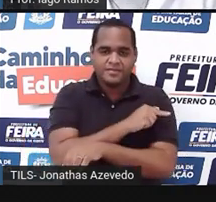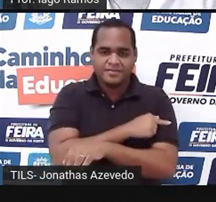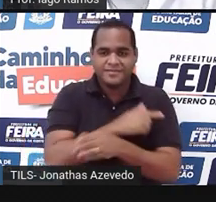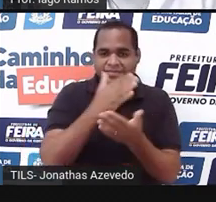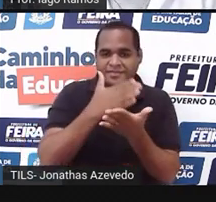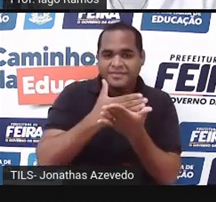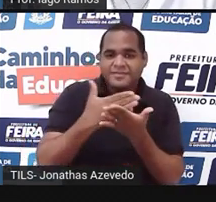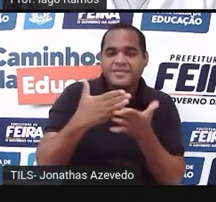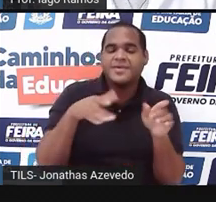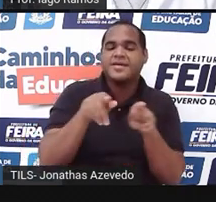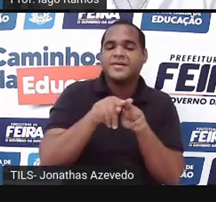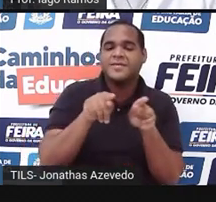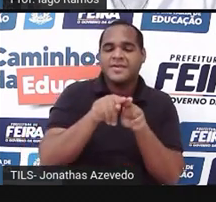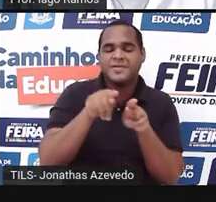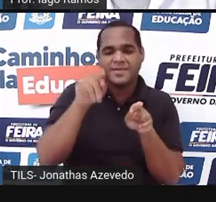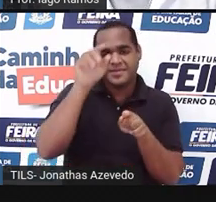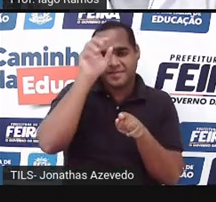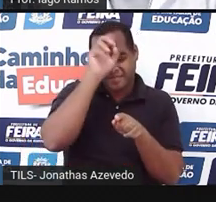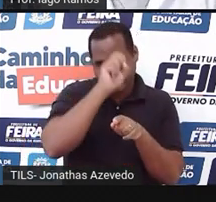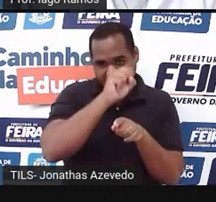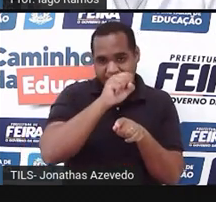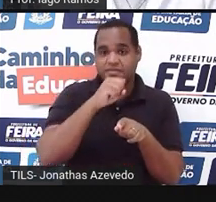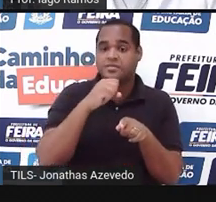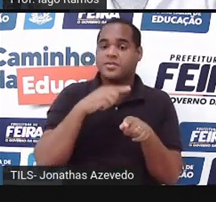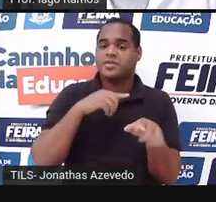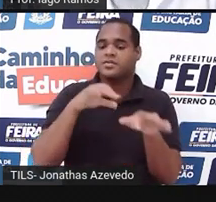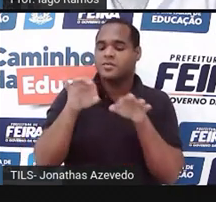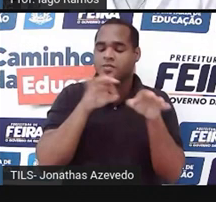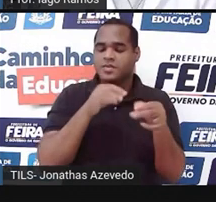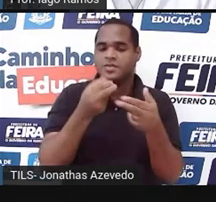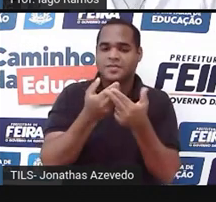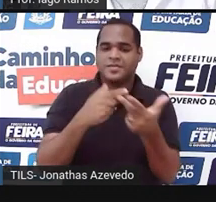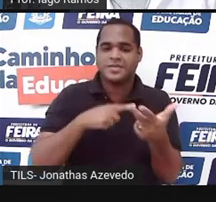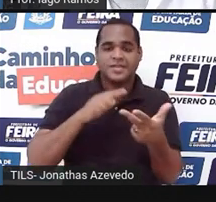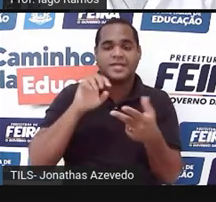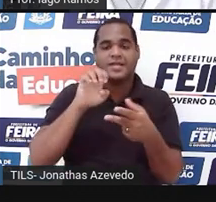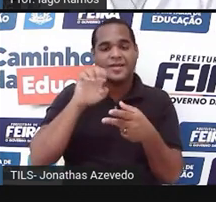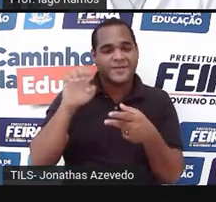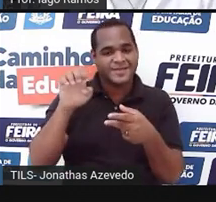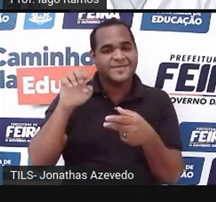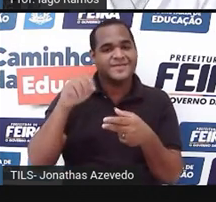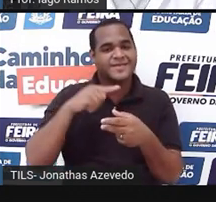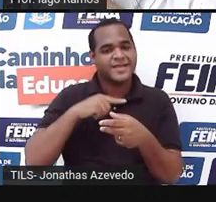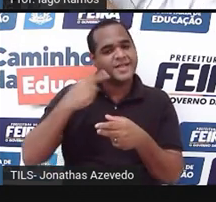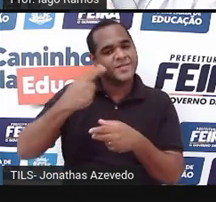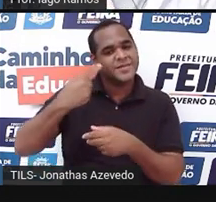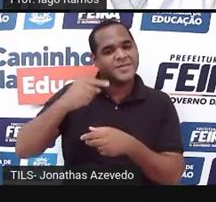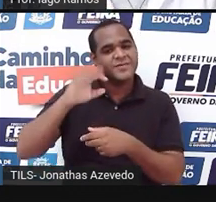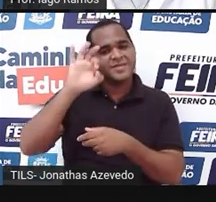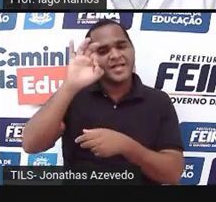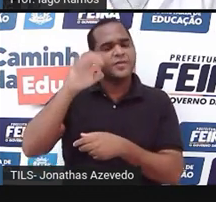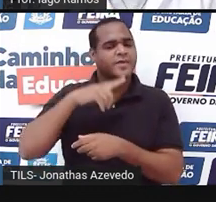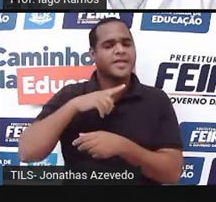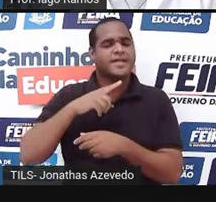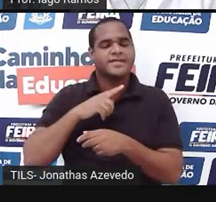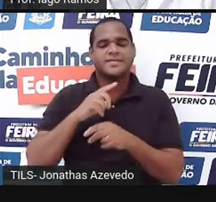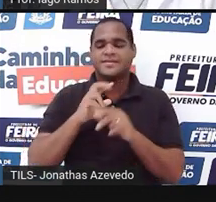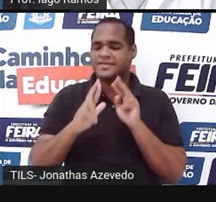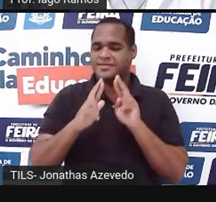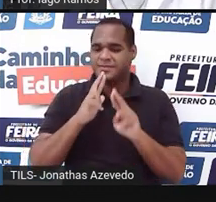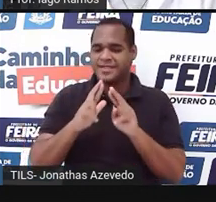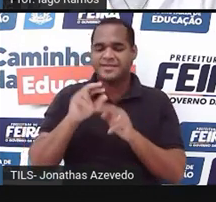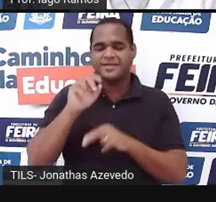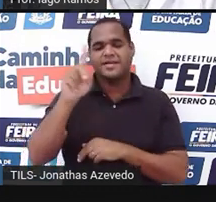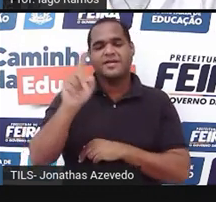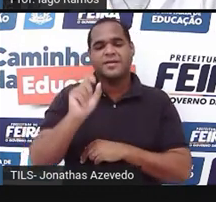já começou também a aprender a resolver equações do 1º grau com uma incógnita gente já